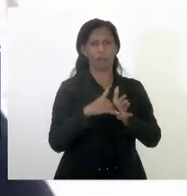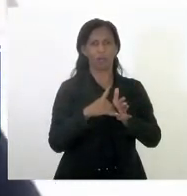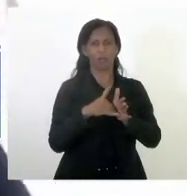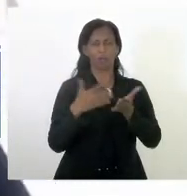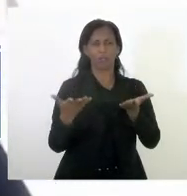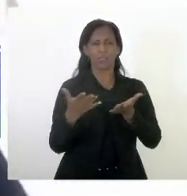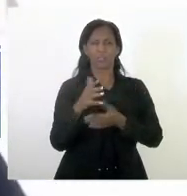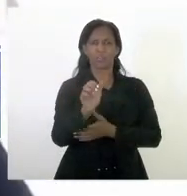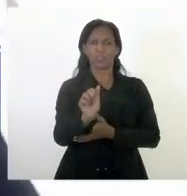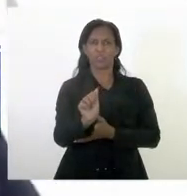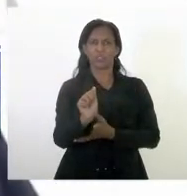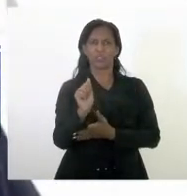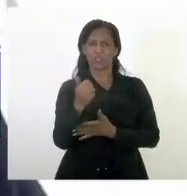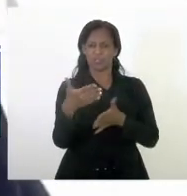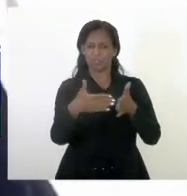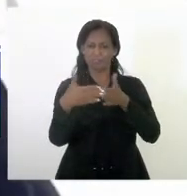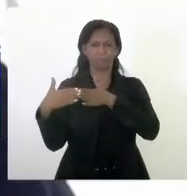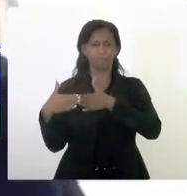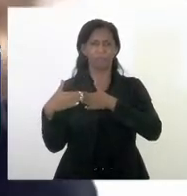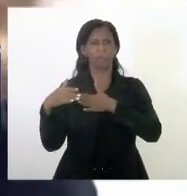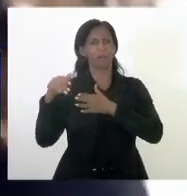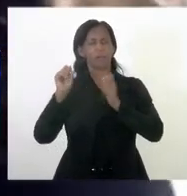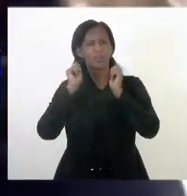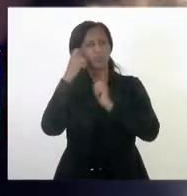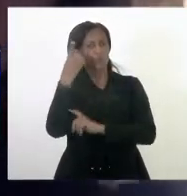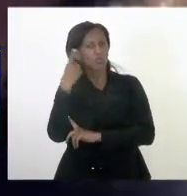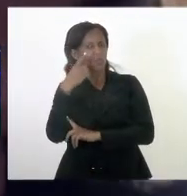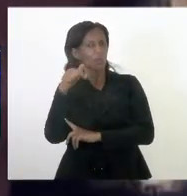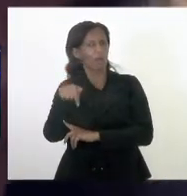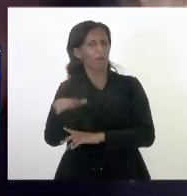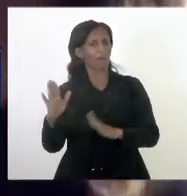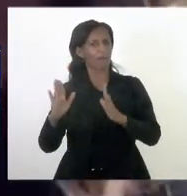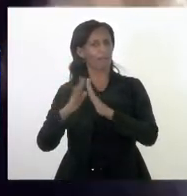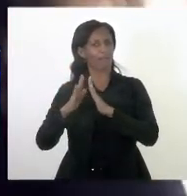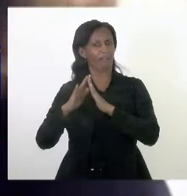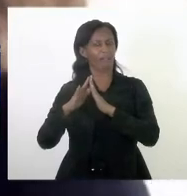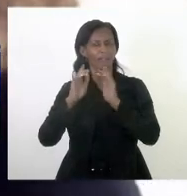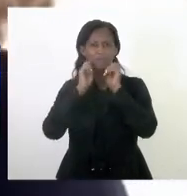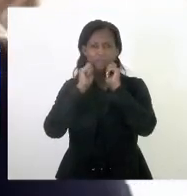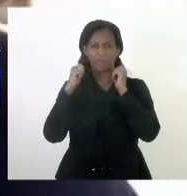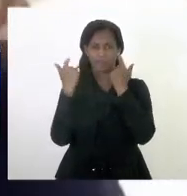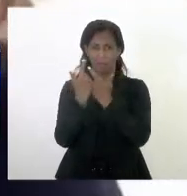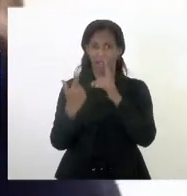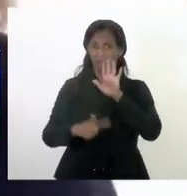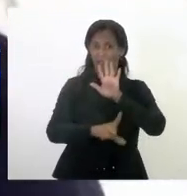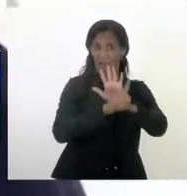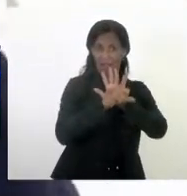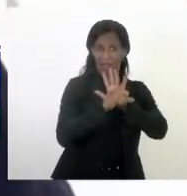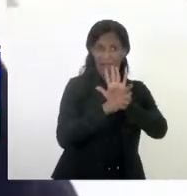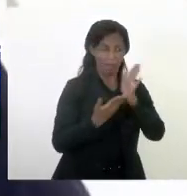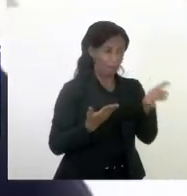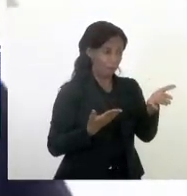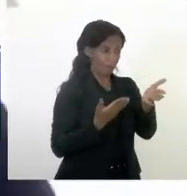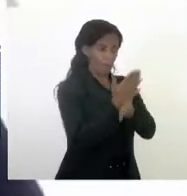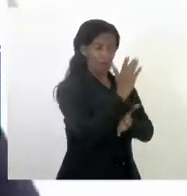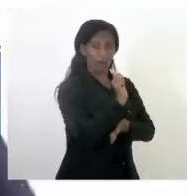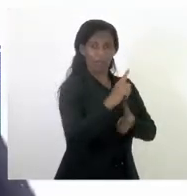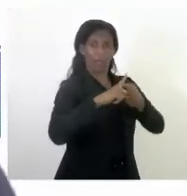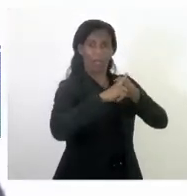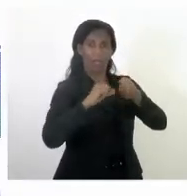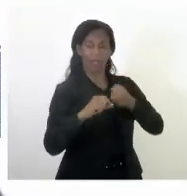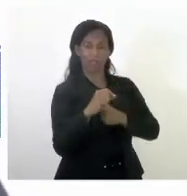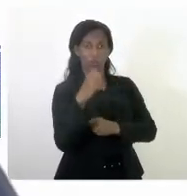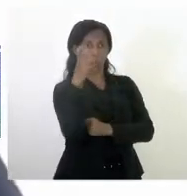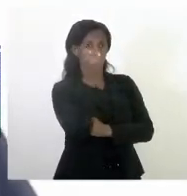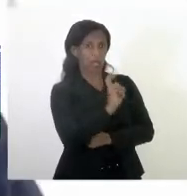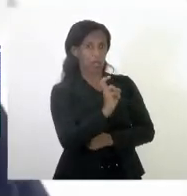dos deputados e deputadas dessa casa. E que lá, na nossa lei aprovada aqui, tem o artigo 5º, o parágrafo